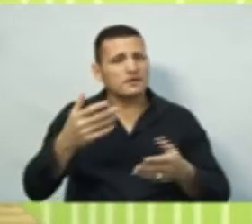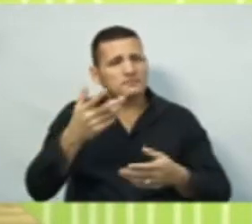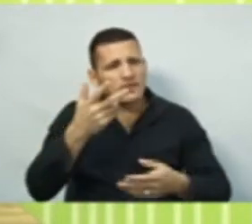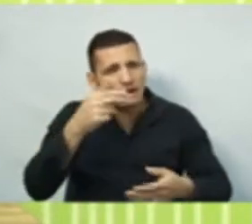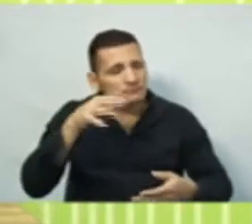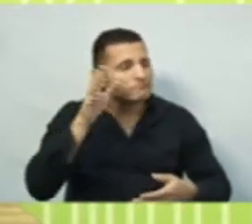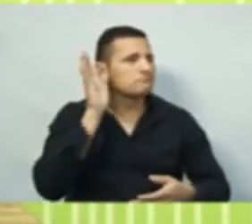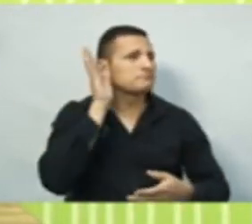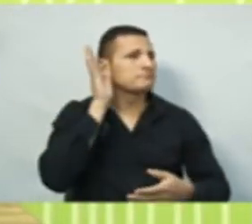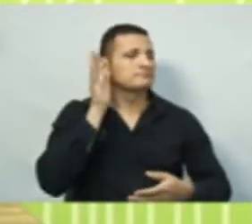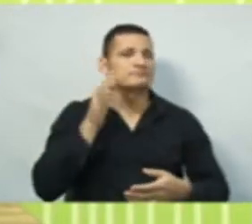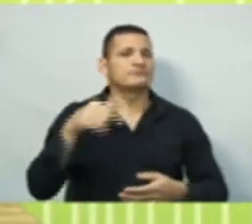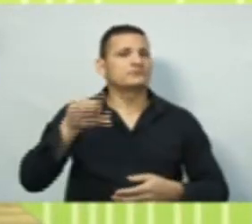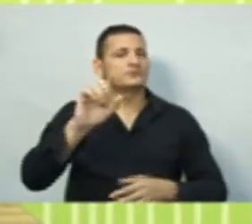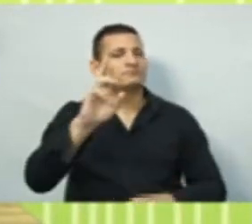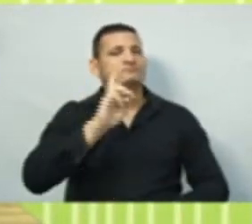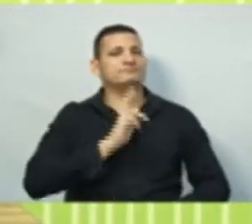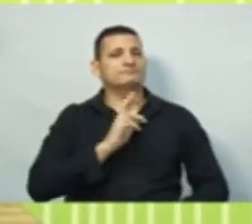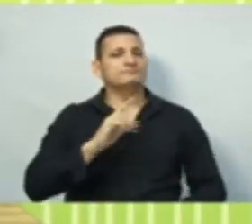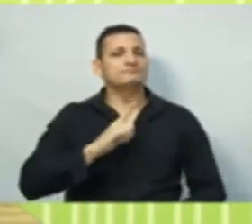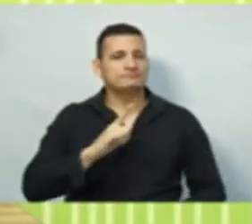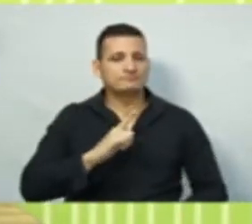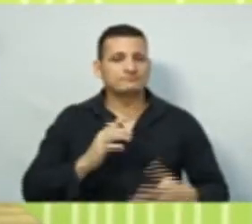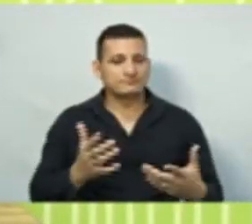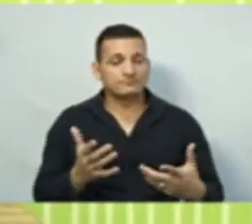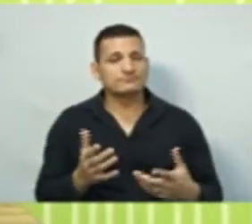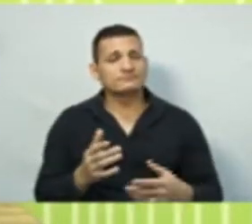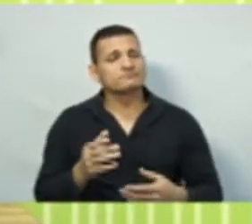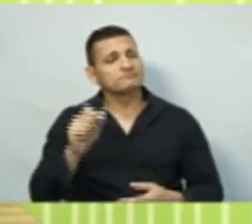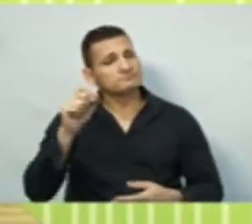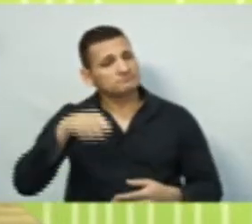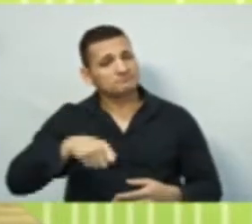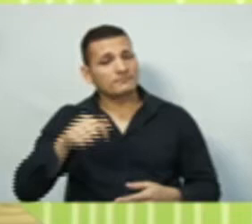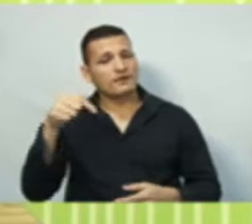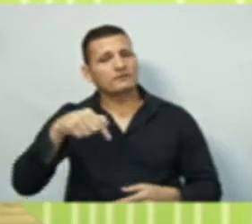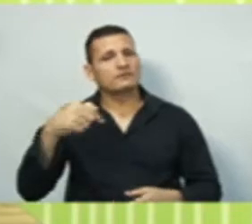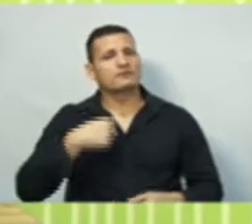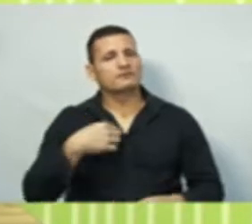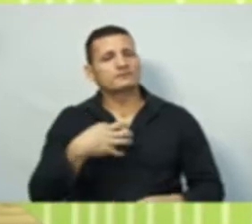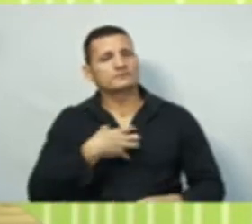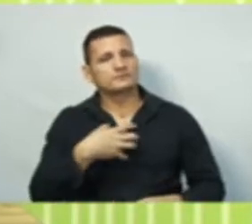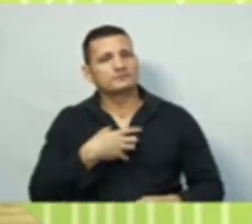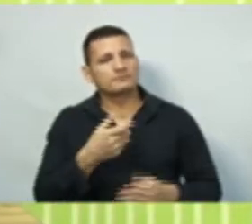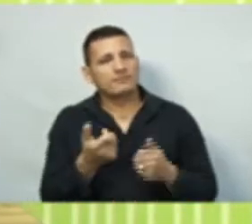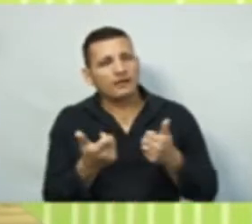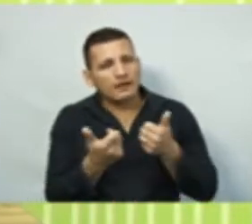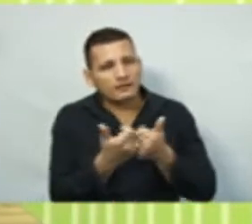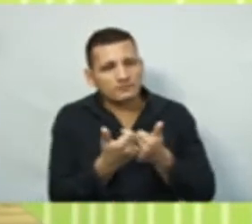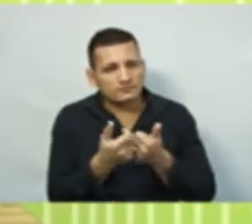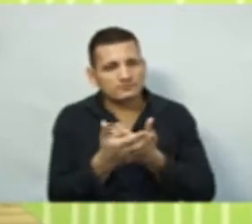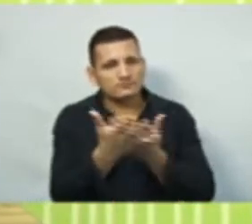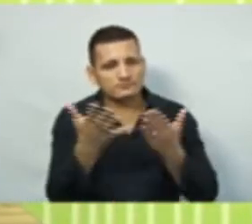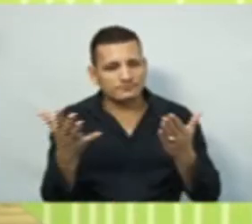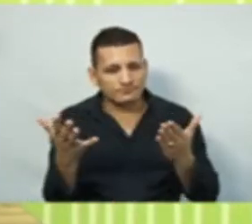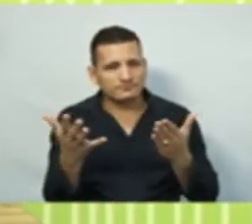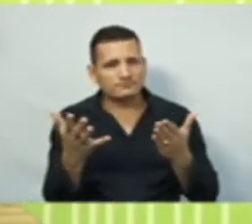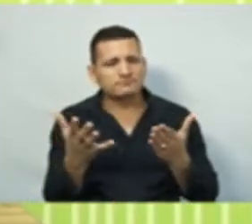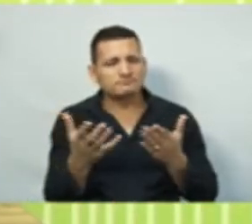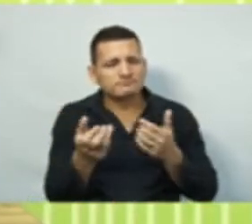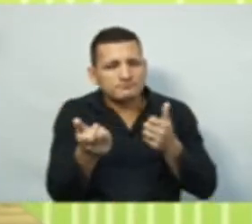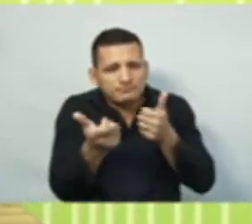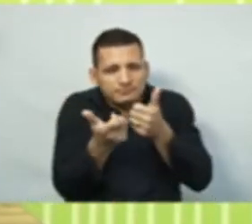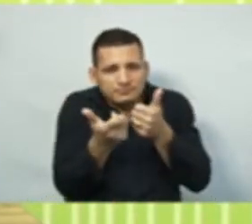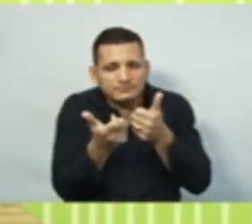vocês me respondem. Isso. Aqui eu me sinto tão perto de vocês. Muito, muito